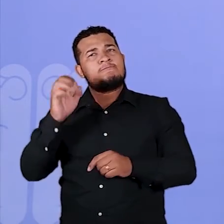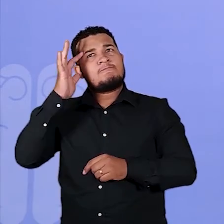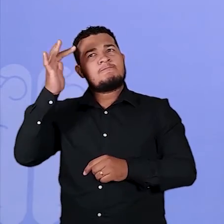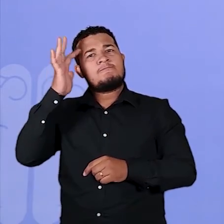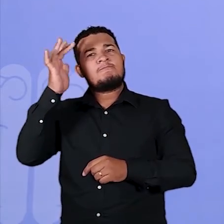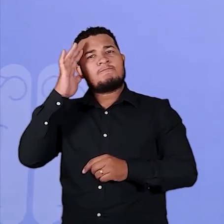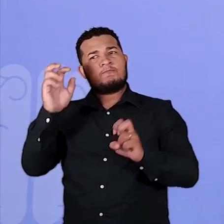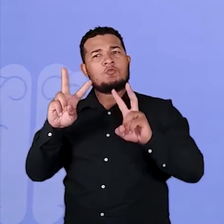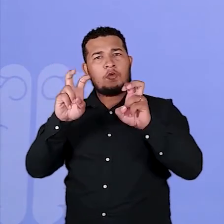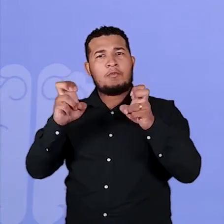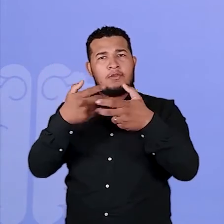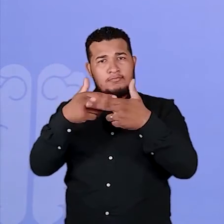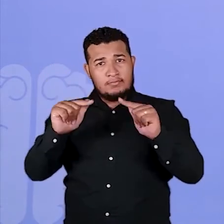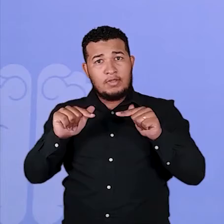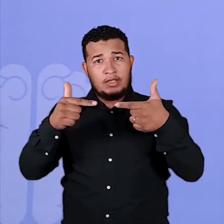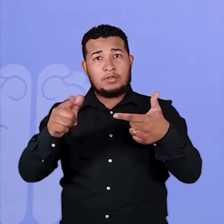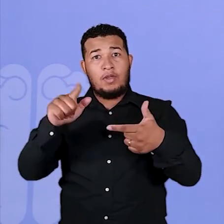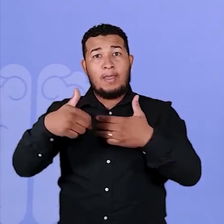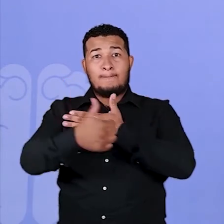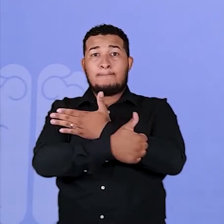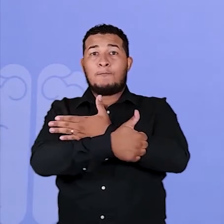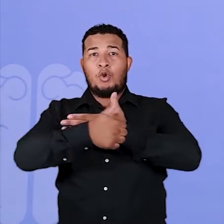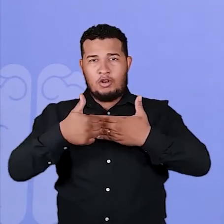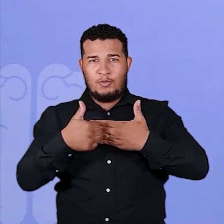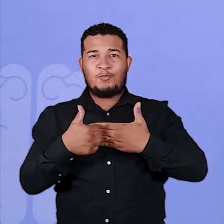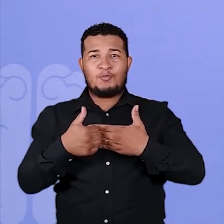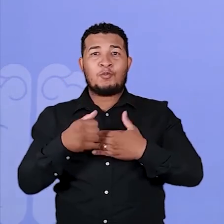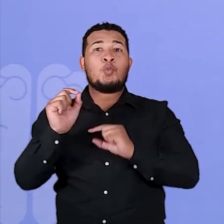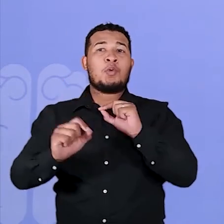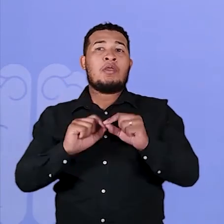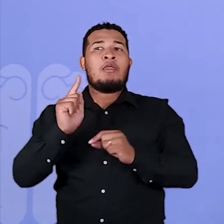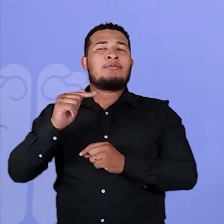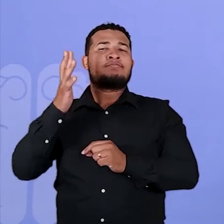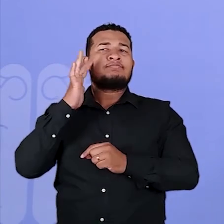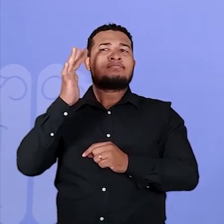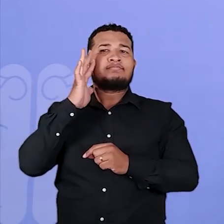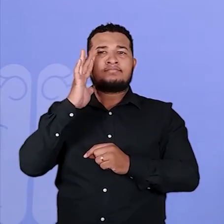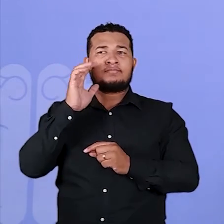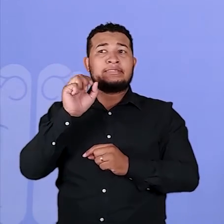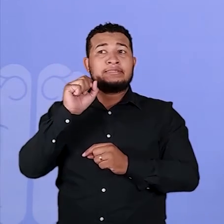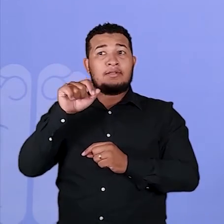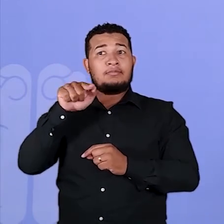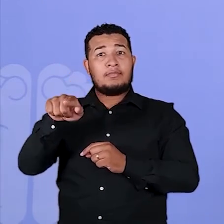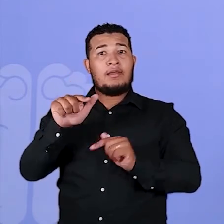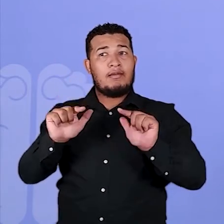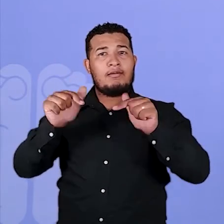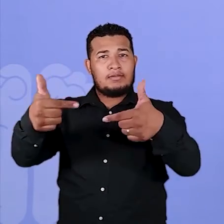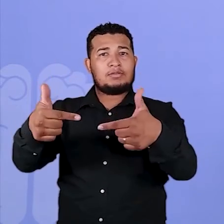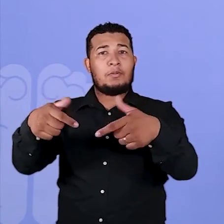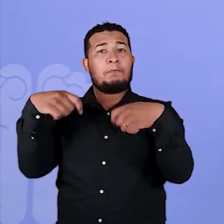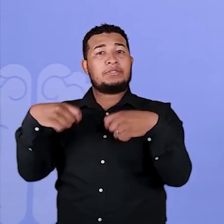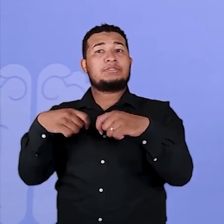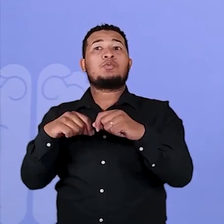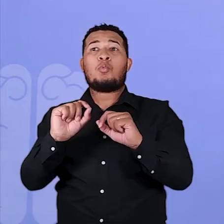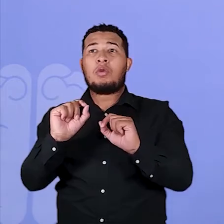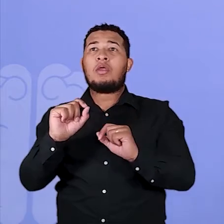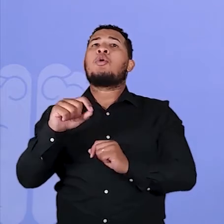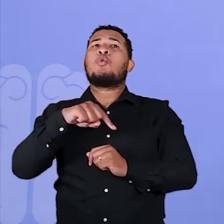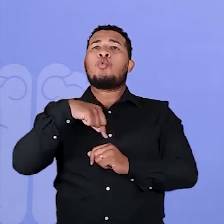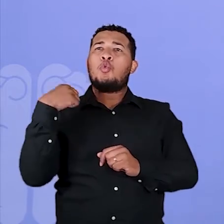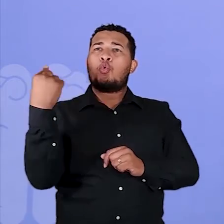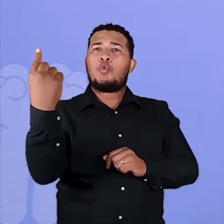elege para pensar se uma ação é moral é a ideia de que essa ação tem que ser capaz de